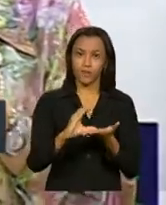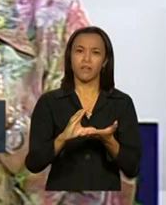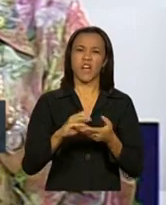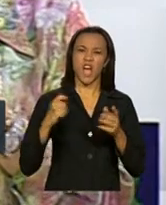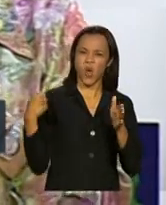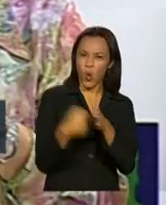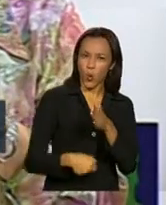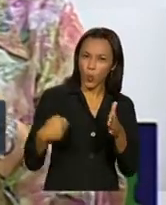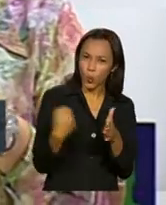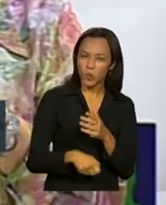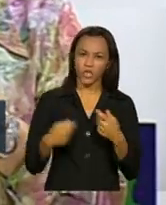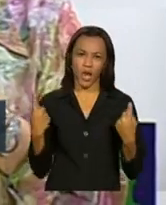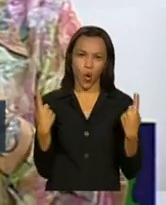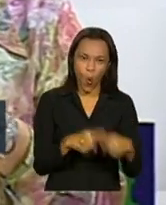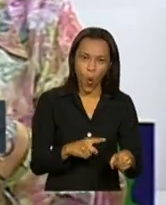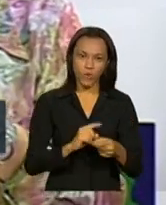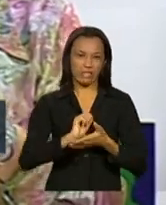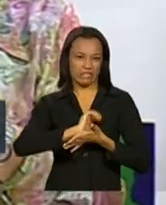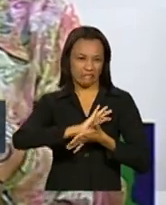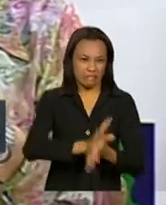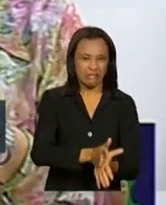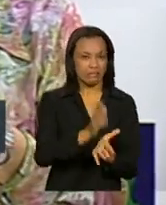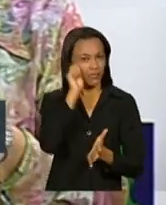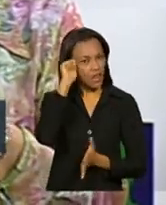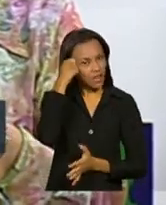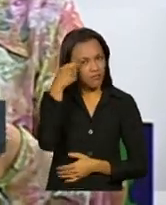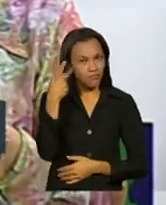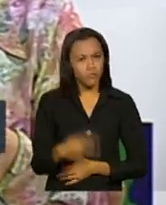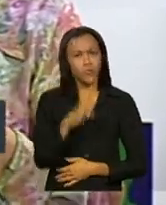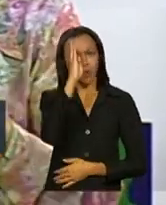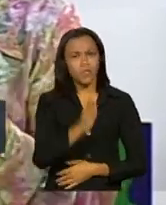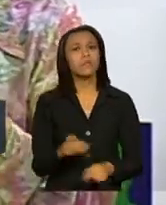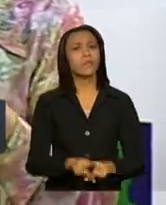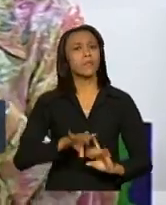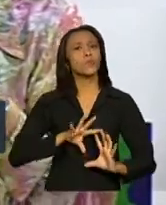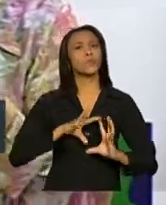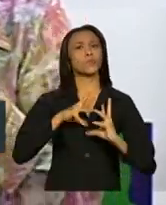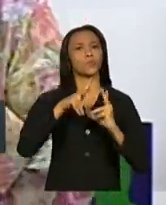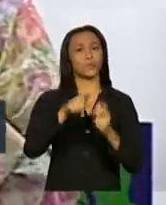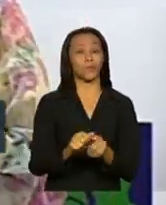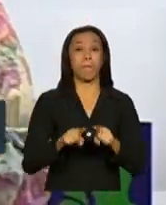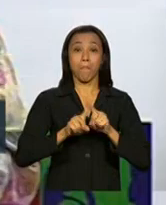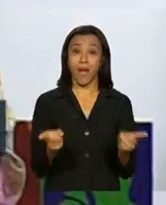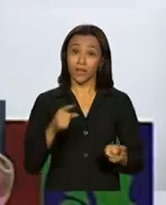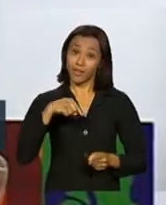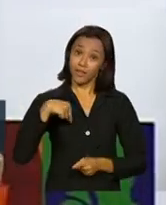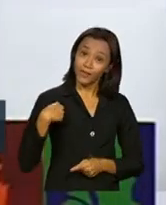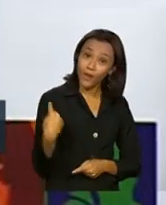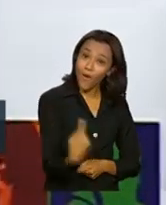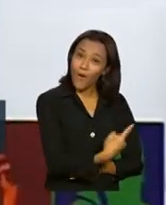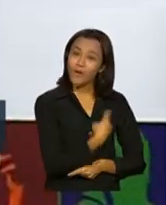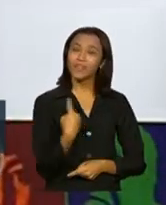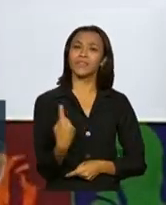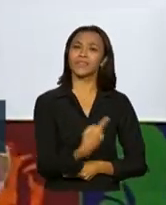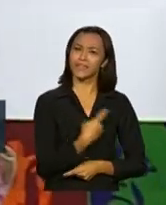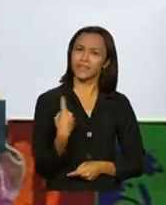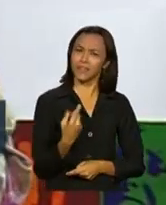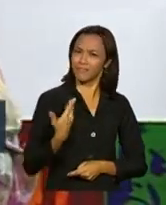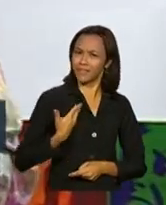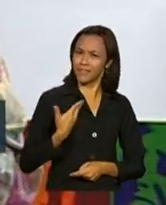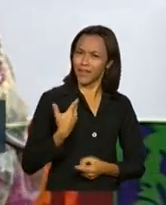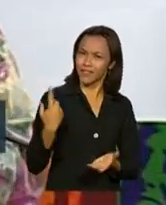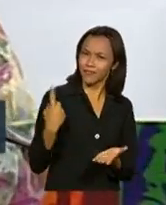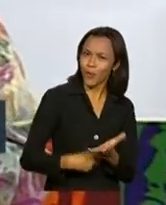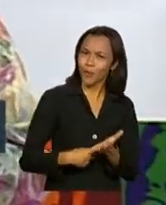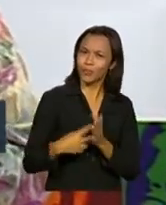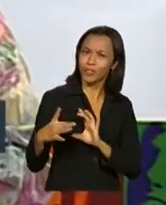contra o racismo no Brasil né e no mundo mas a nossa infinita parceria com